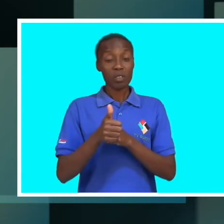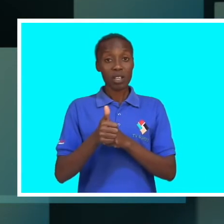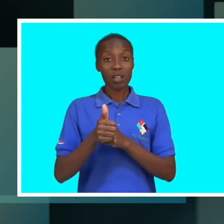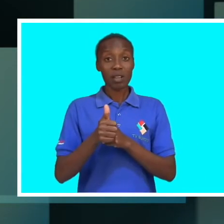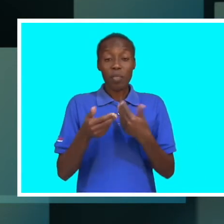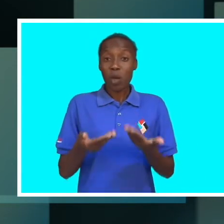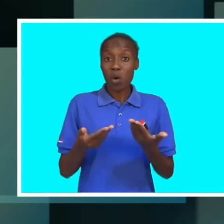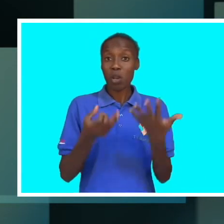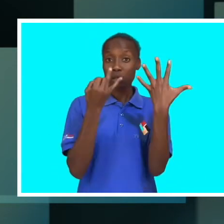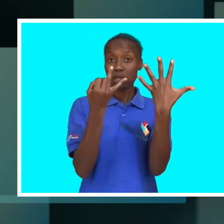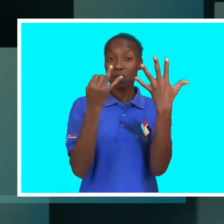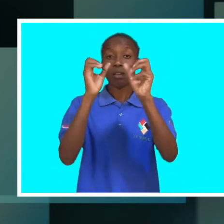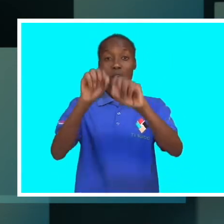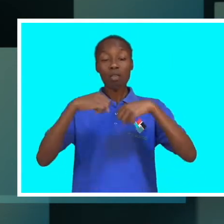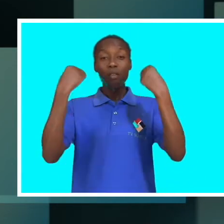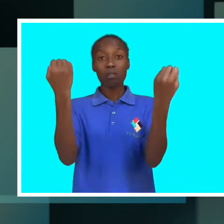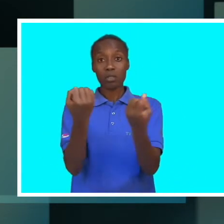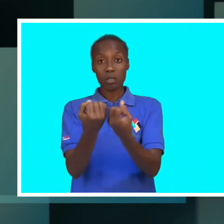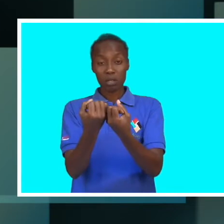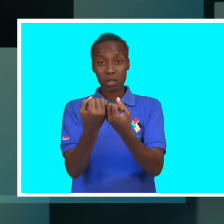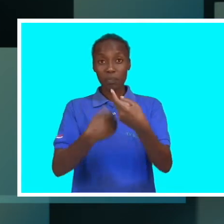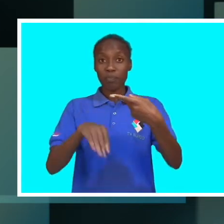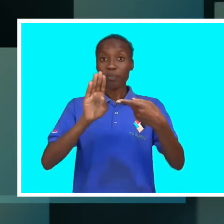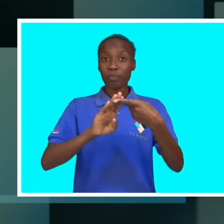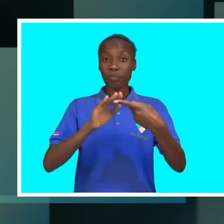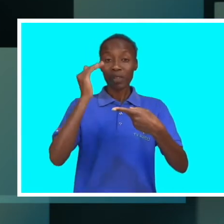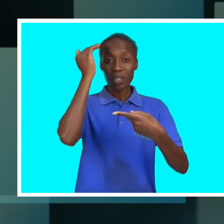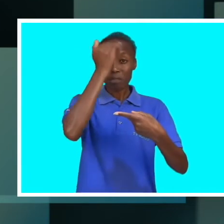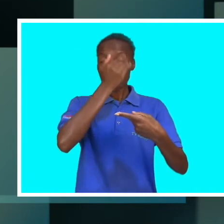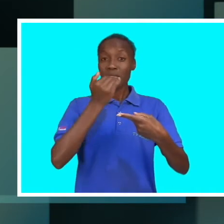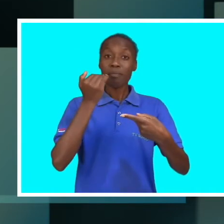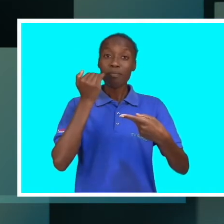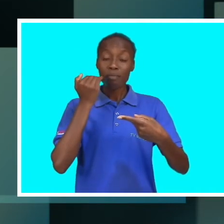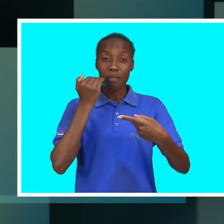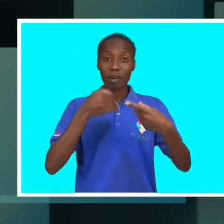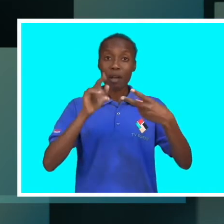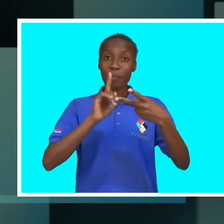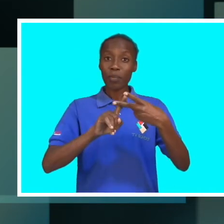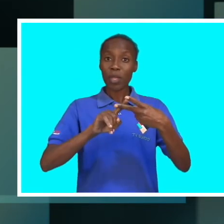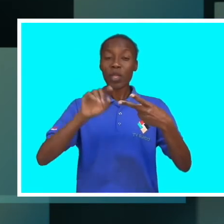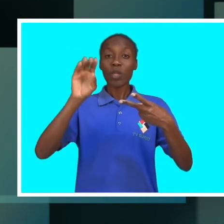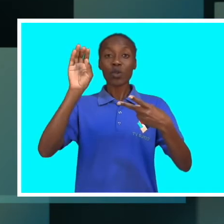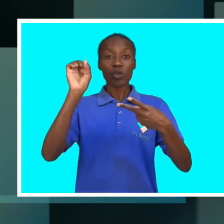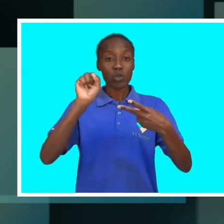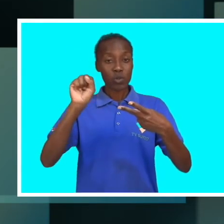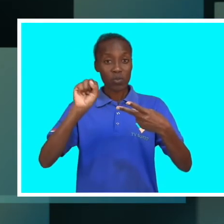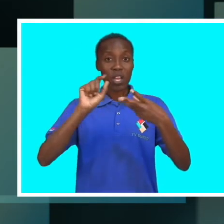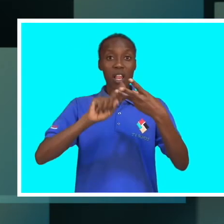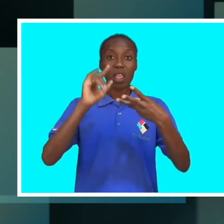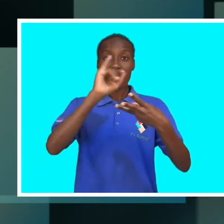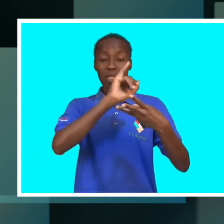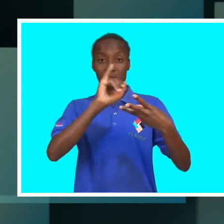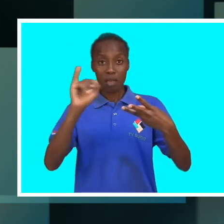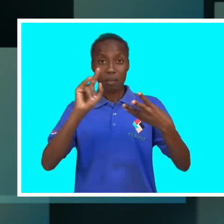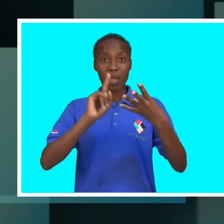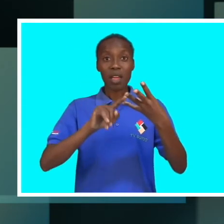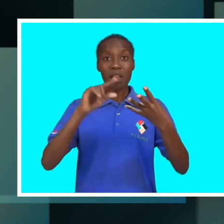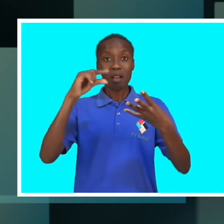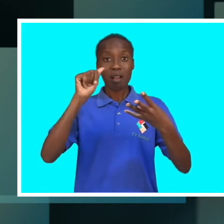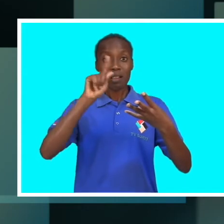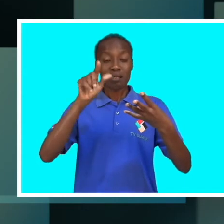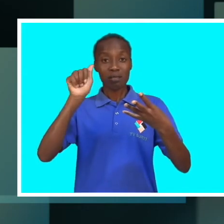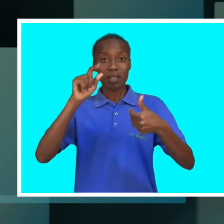neste momento sete associações nomeadamente de Manica, Provincial de Manica, Sofala, Nambano,